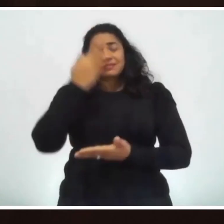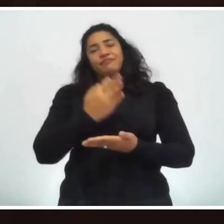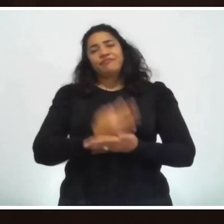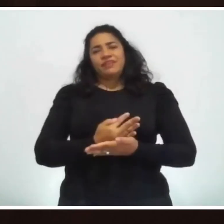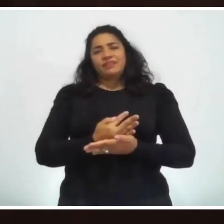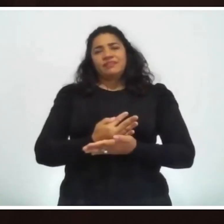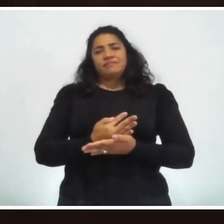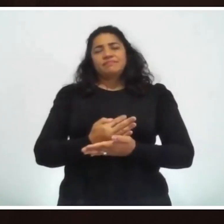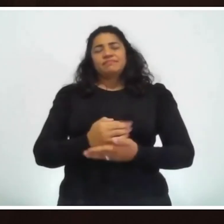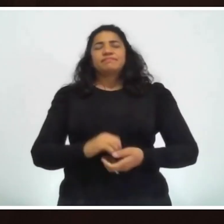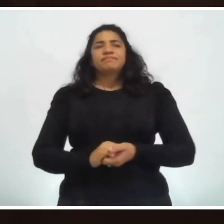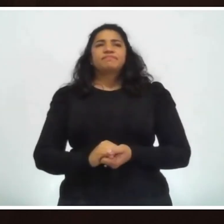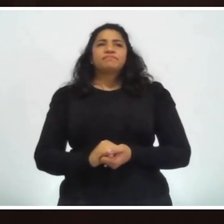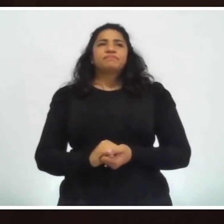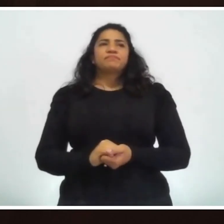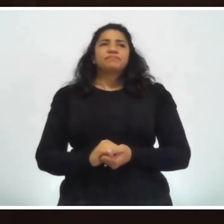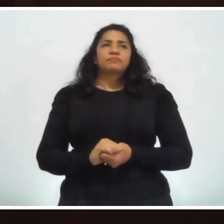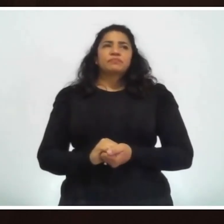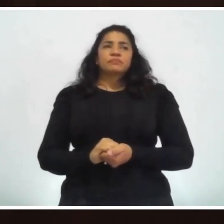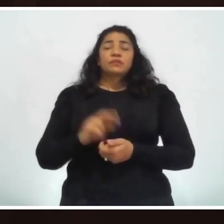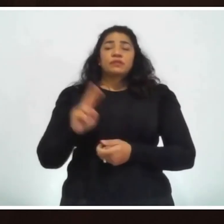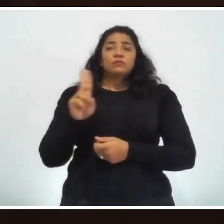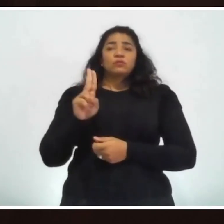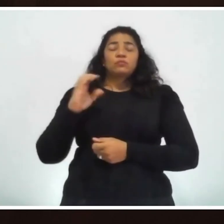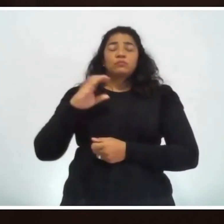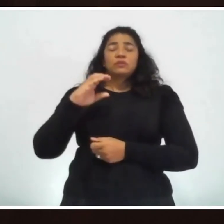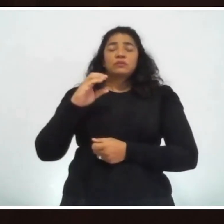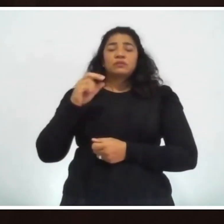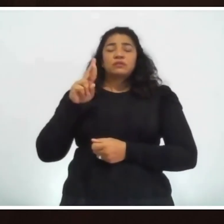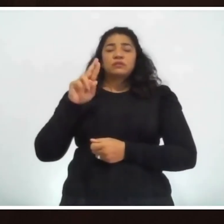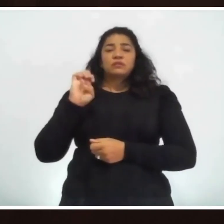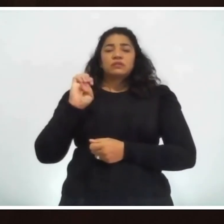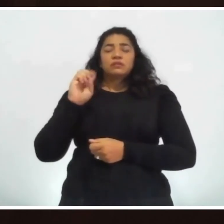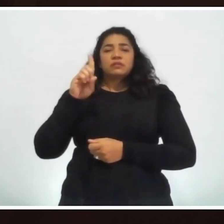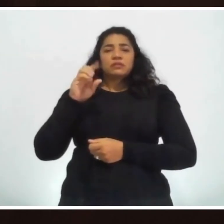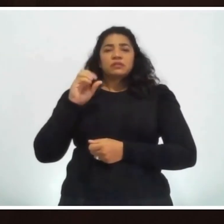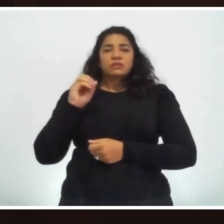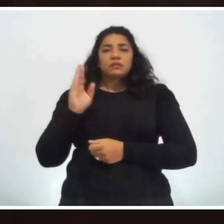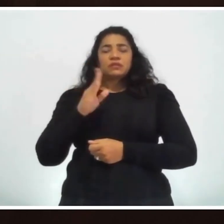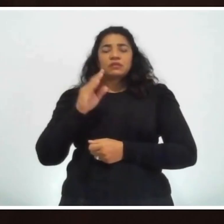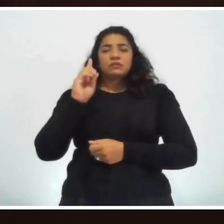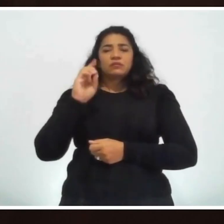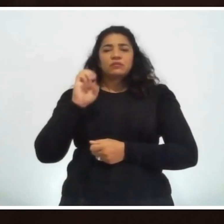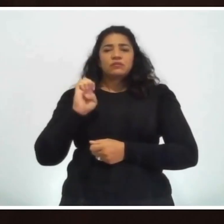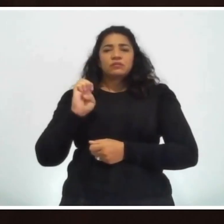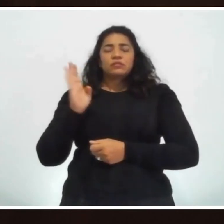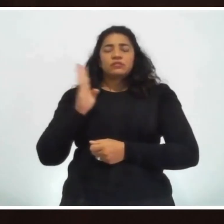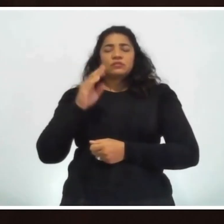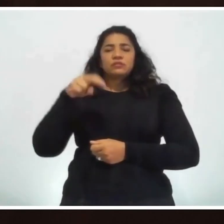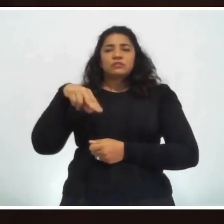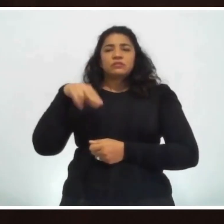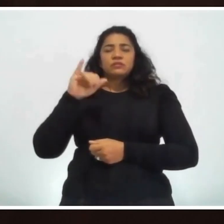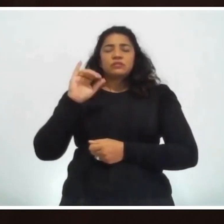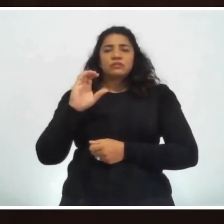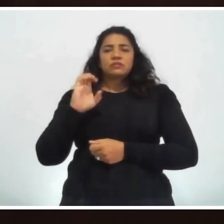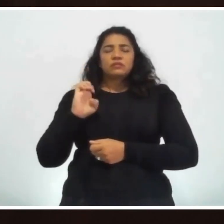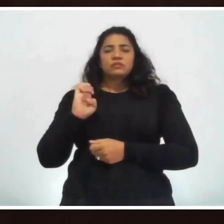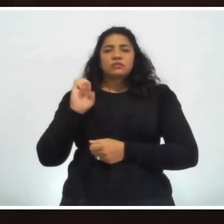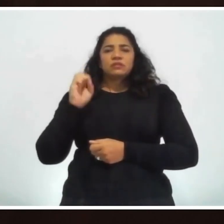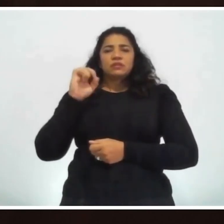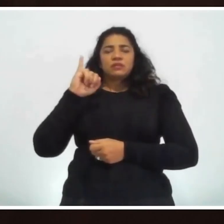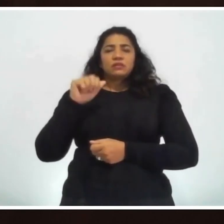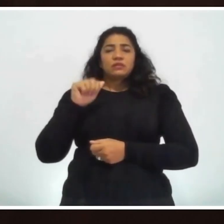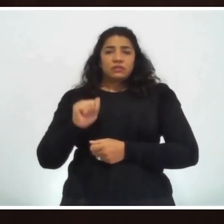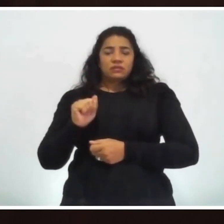Niceia, que foi definido no concílio em Niceia. Por isso, irmãos, nós